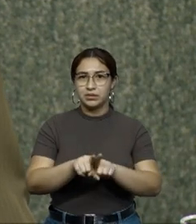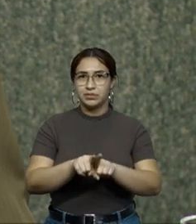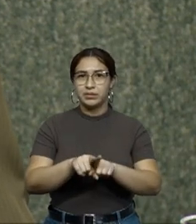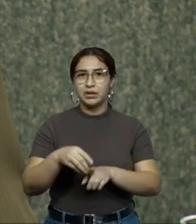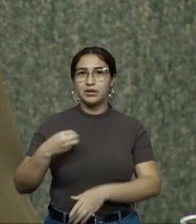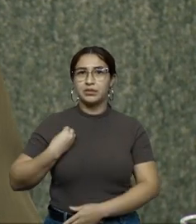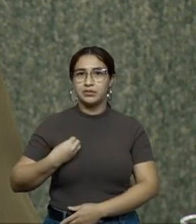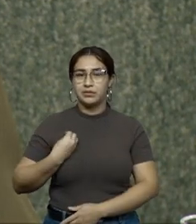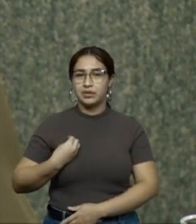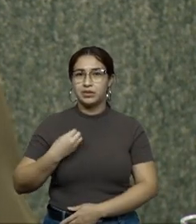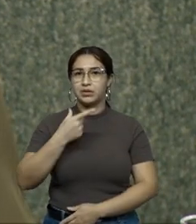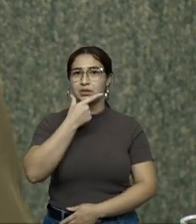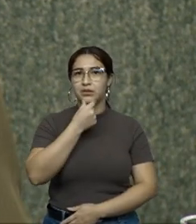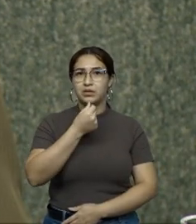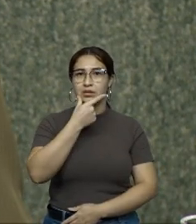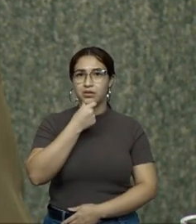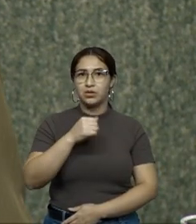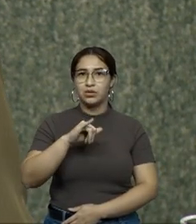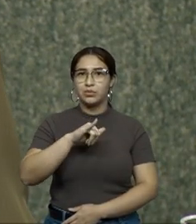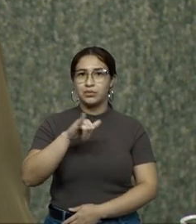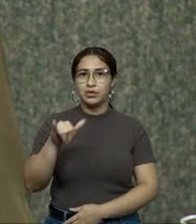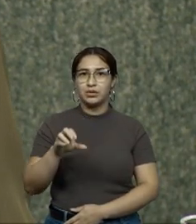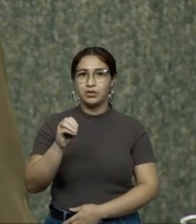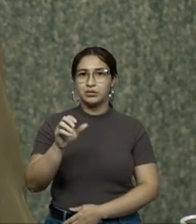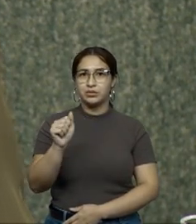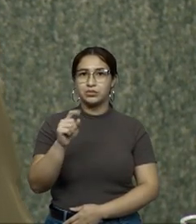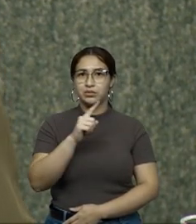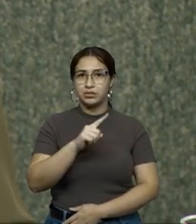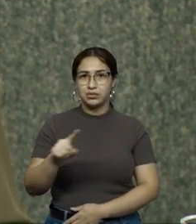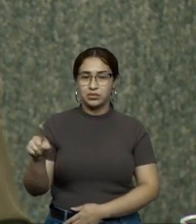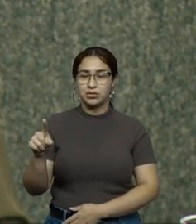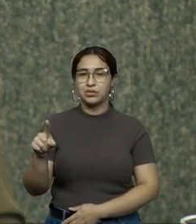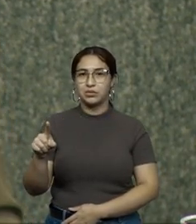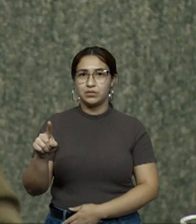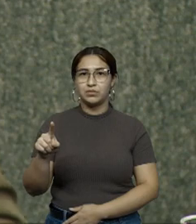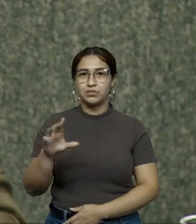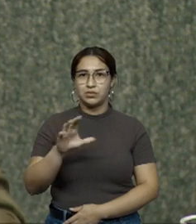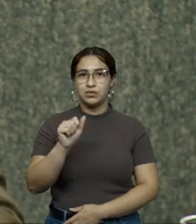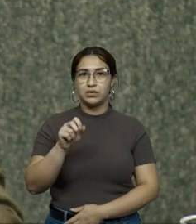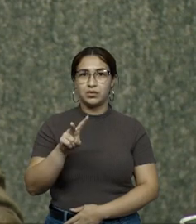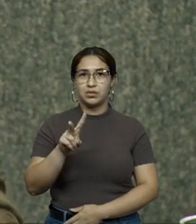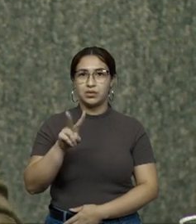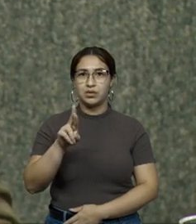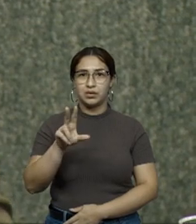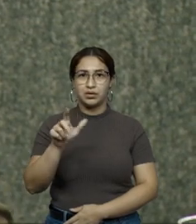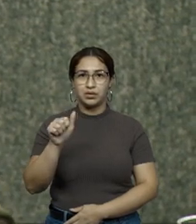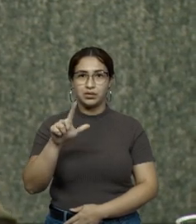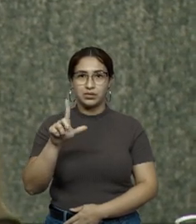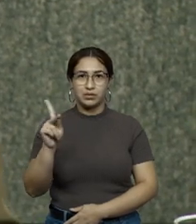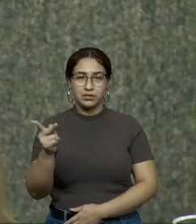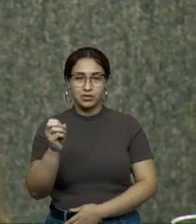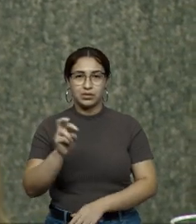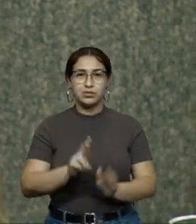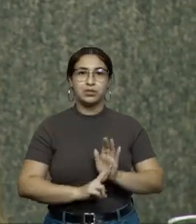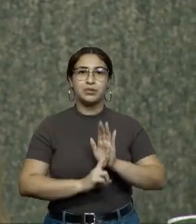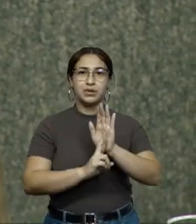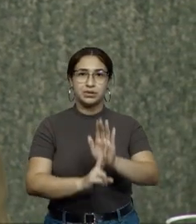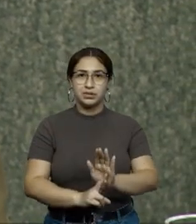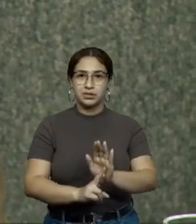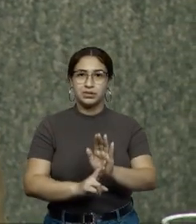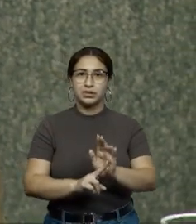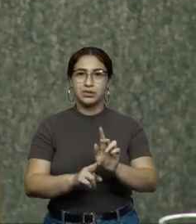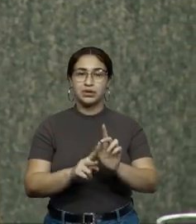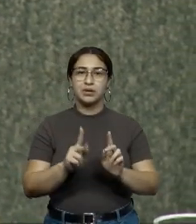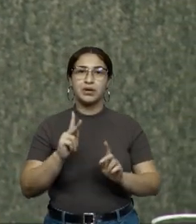a presença do doutor João de Carvalho bottega errei e a promotoria dos Direitos